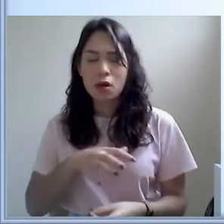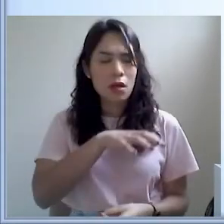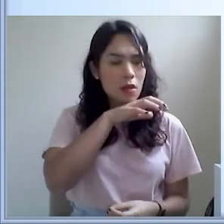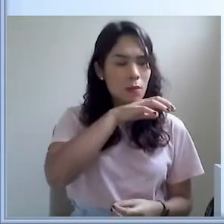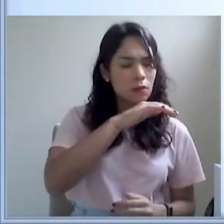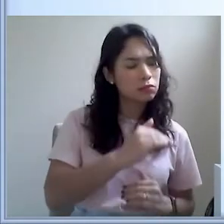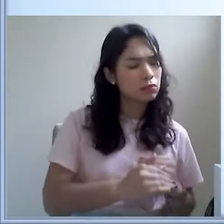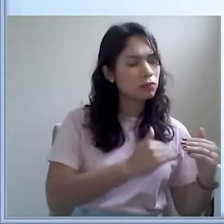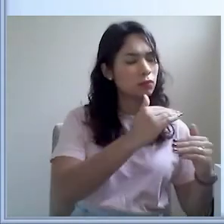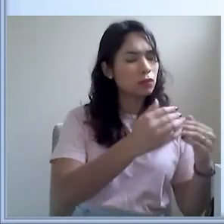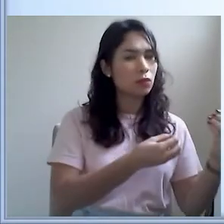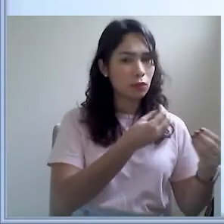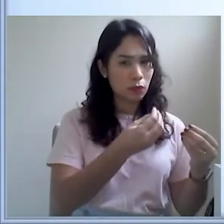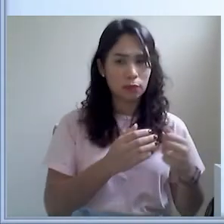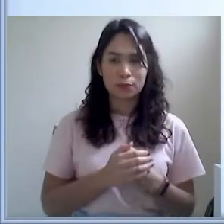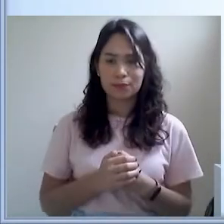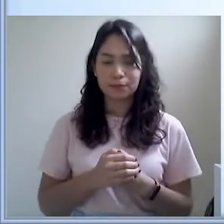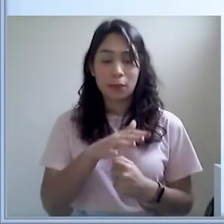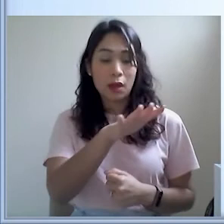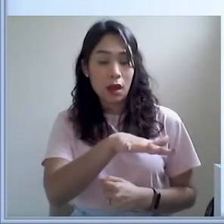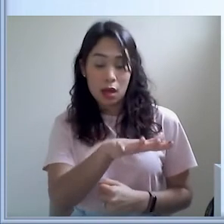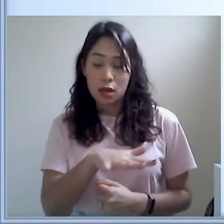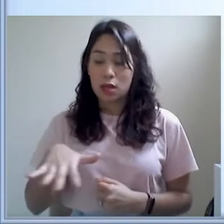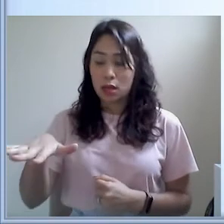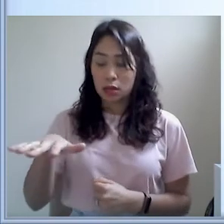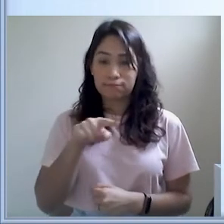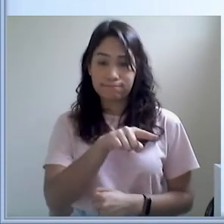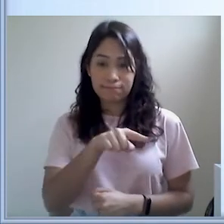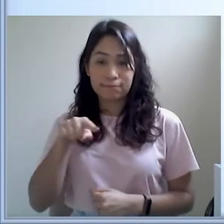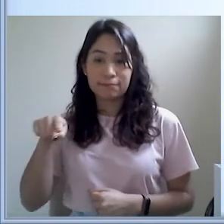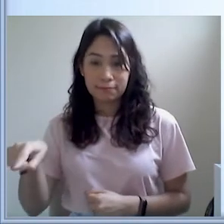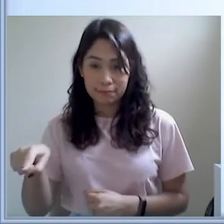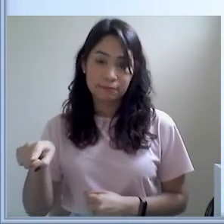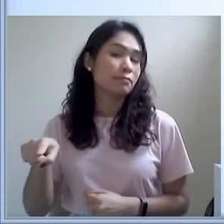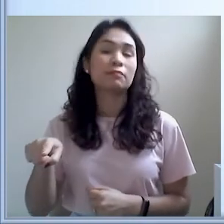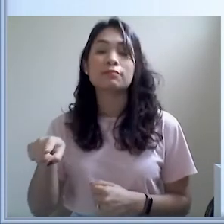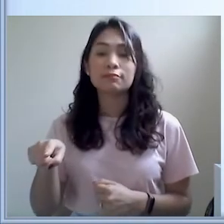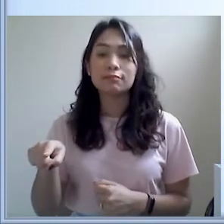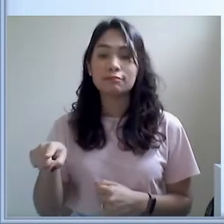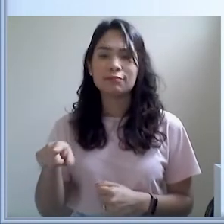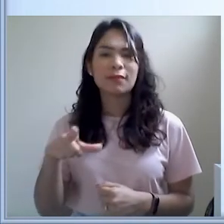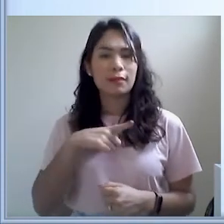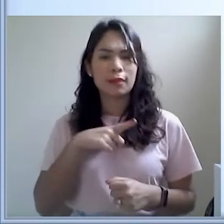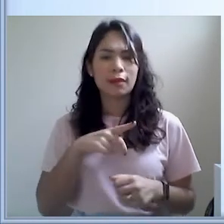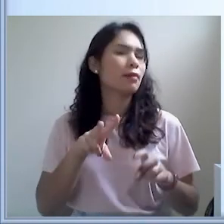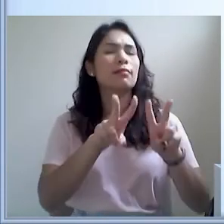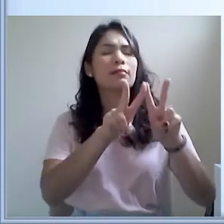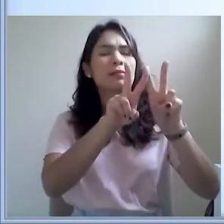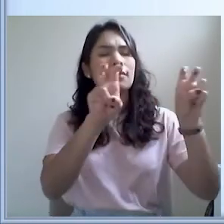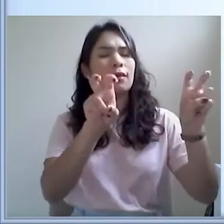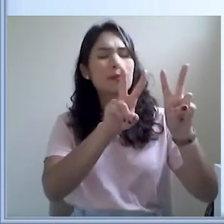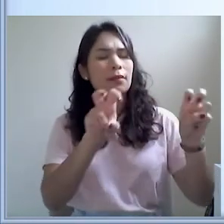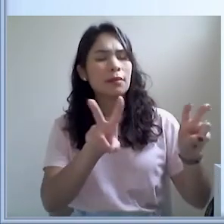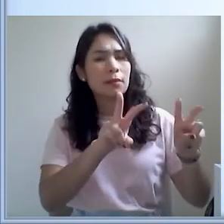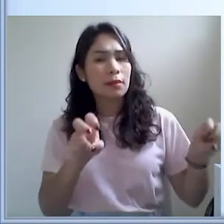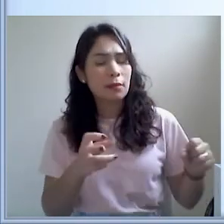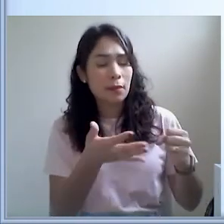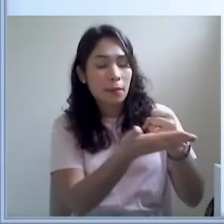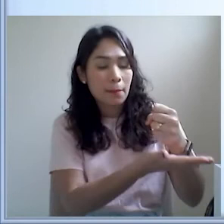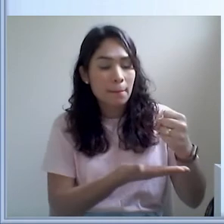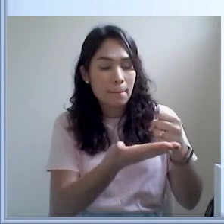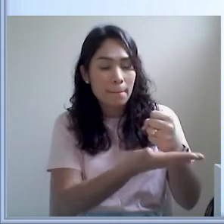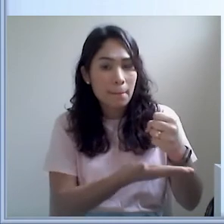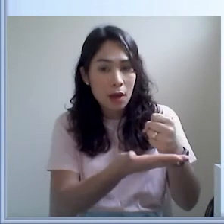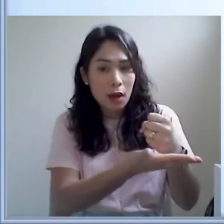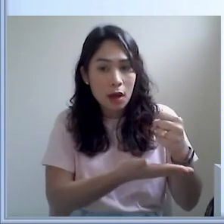animais domésticos. Em ambas as áreas de Histologia e Embriologia, dividiremos os assuntos em módulos